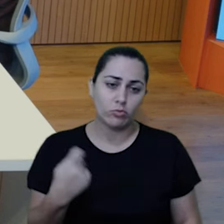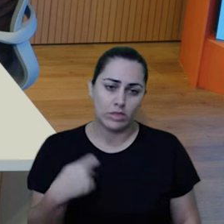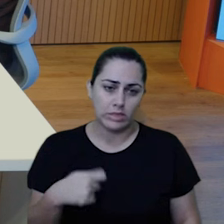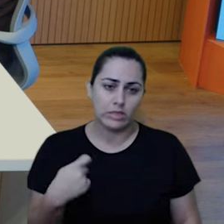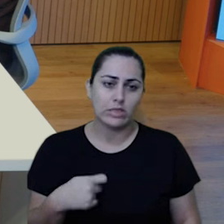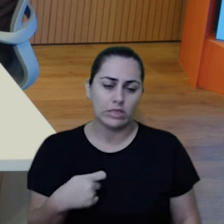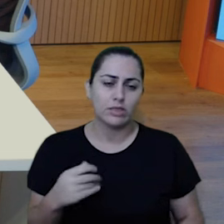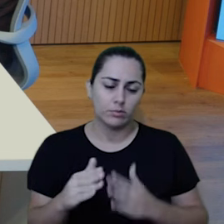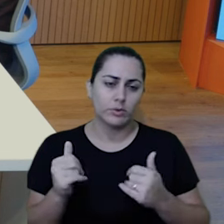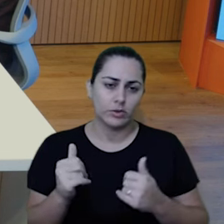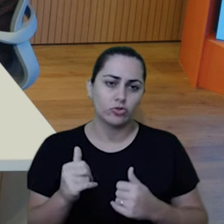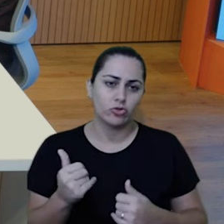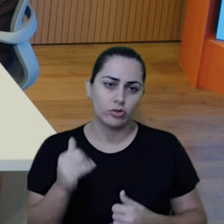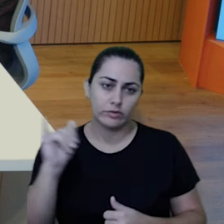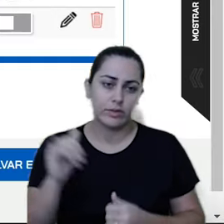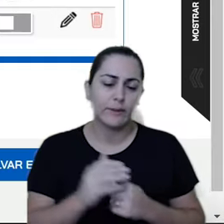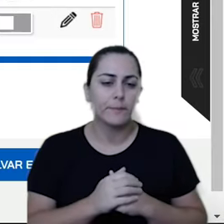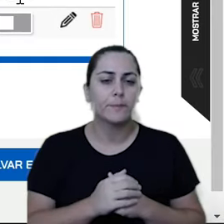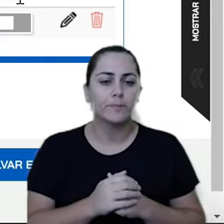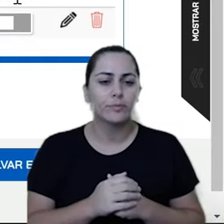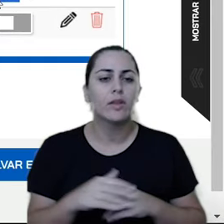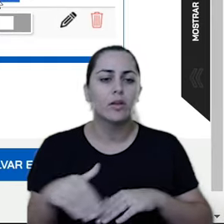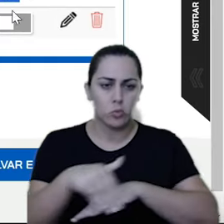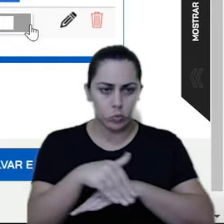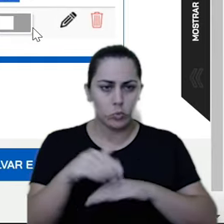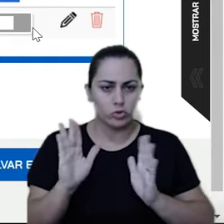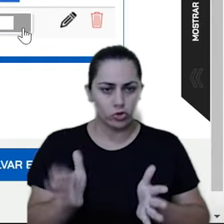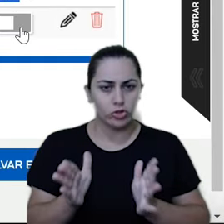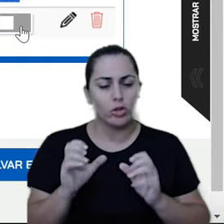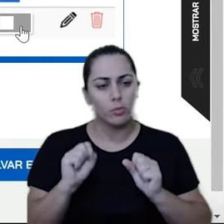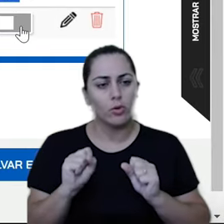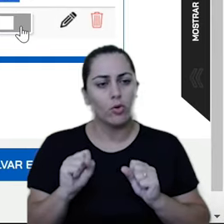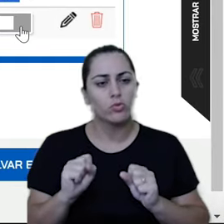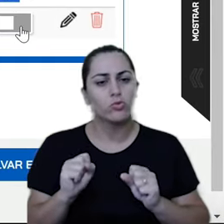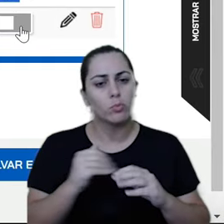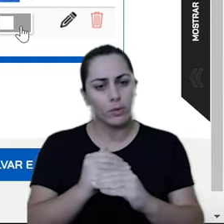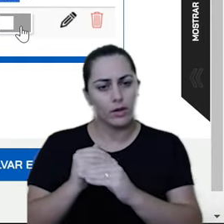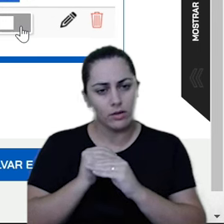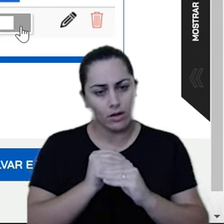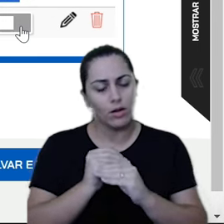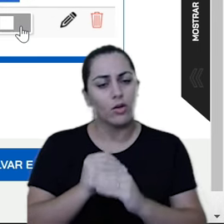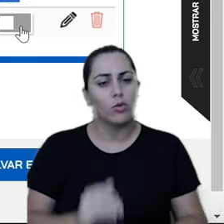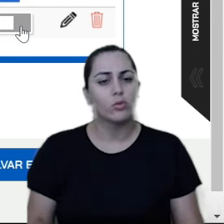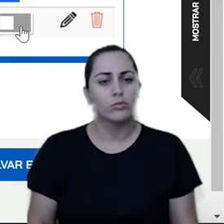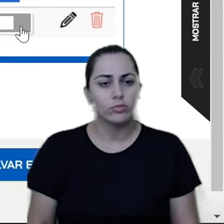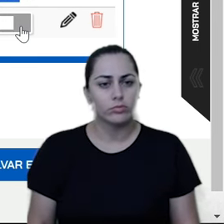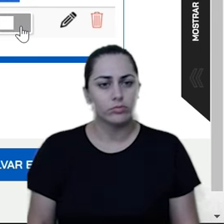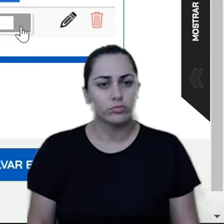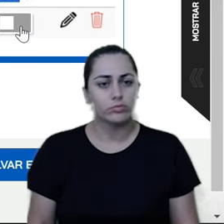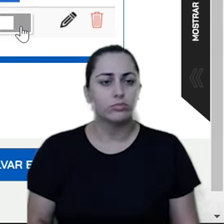abrir o chamado para eles lá o endereço ele é ativo eu posso adotar ele como um endereço padrão é claro pode